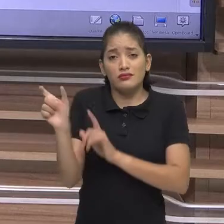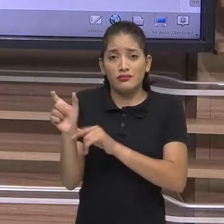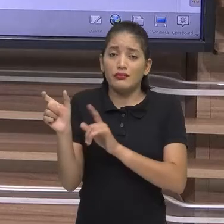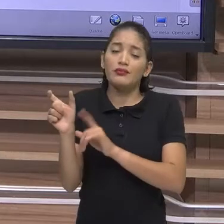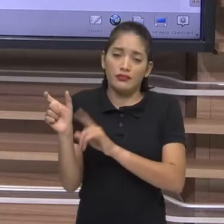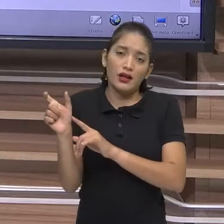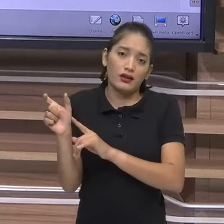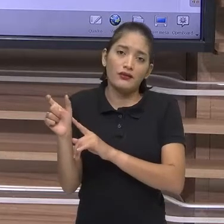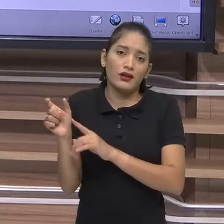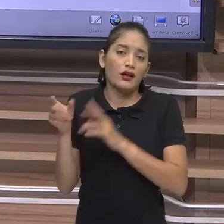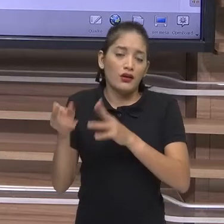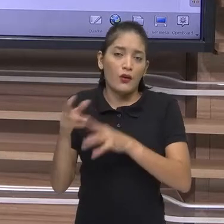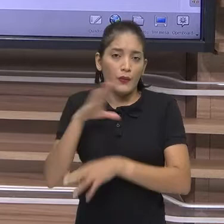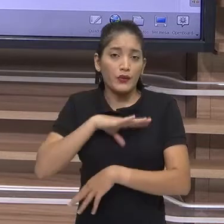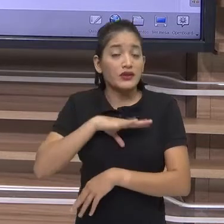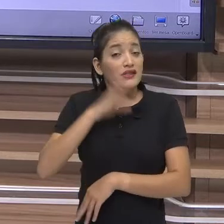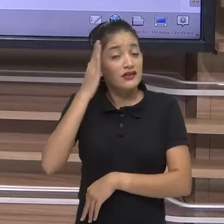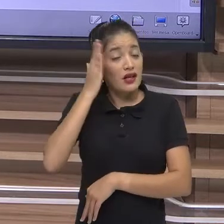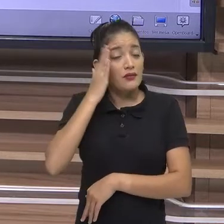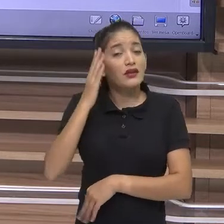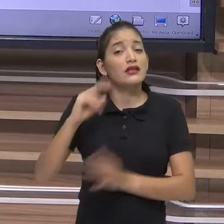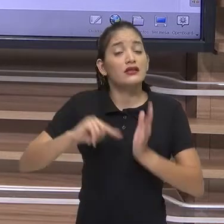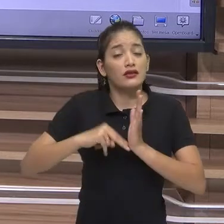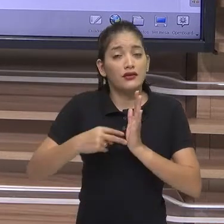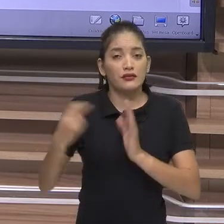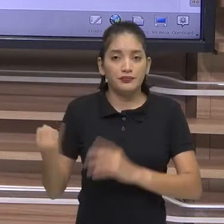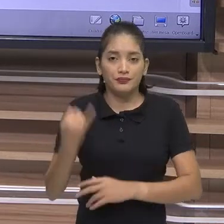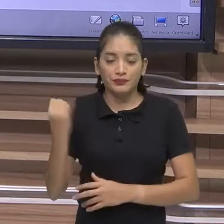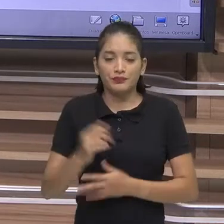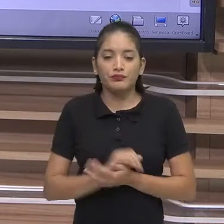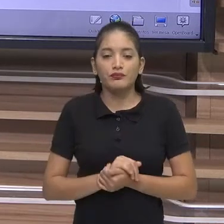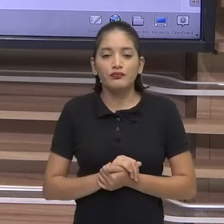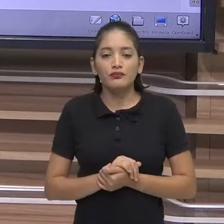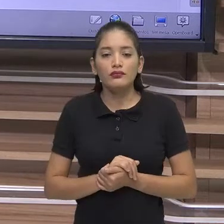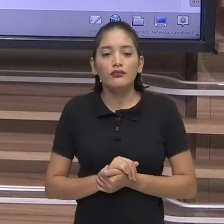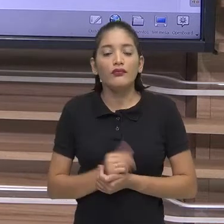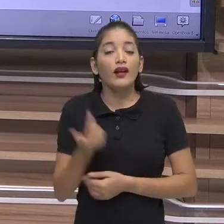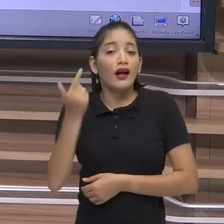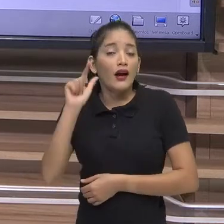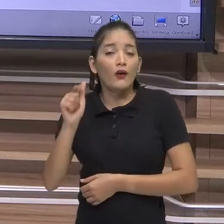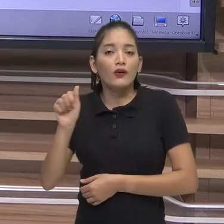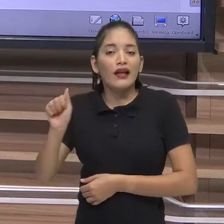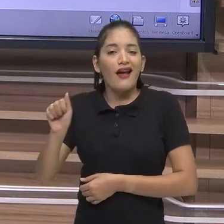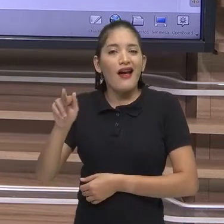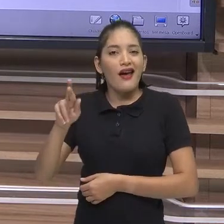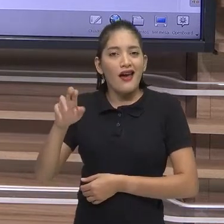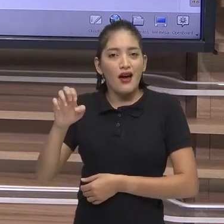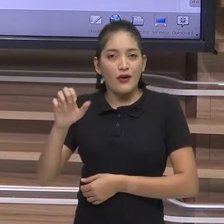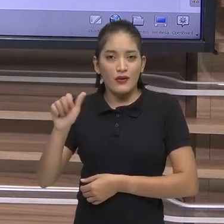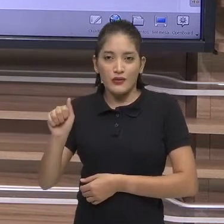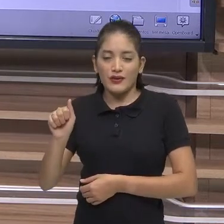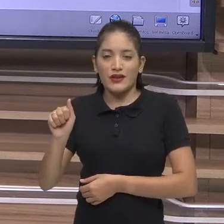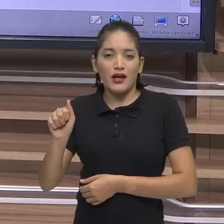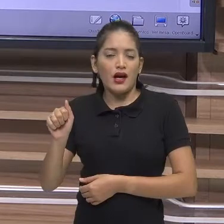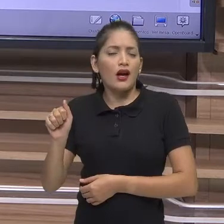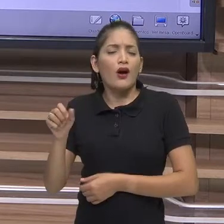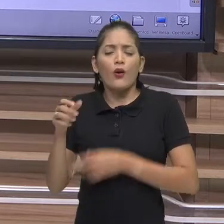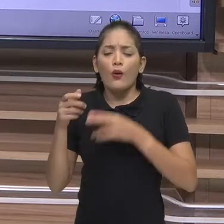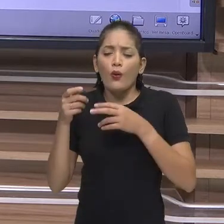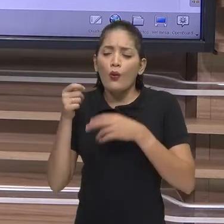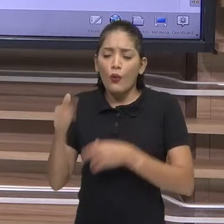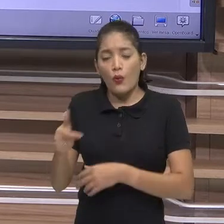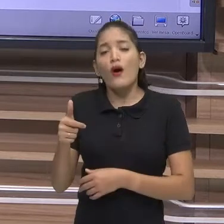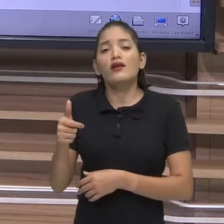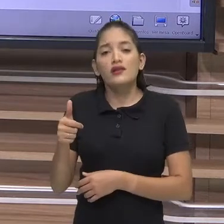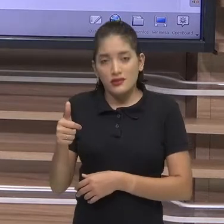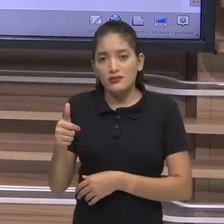Então, important, eu sei que é importante. E eu tenho a palavra area, que é praticamente a mesma escrita da palavra em português,